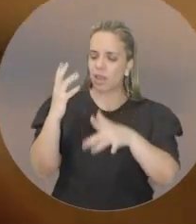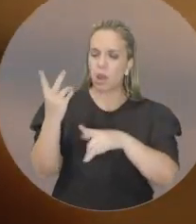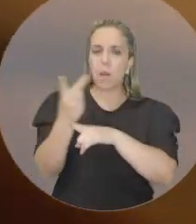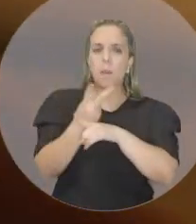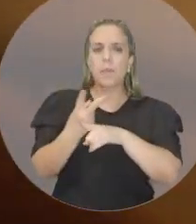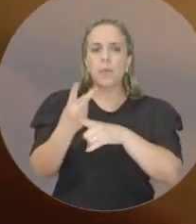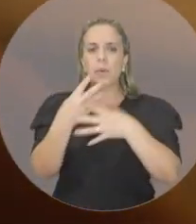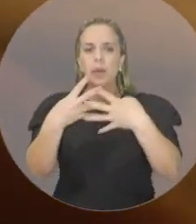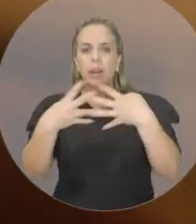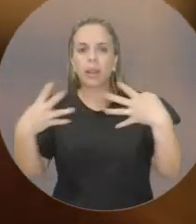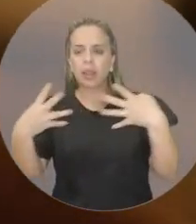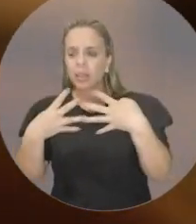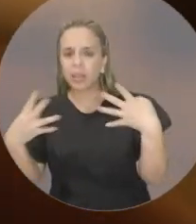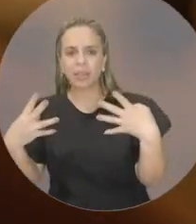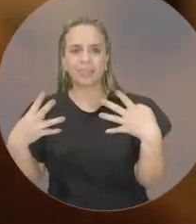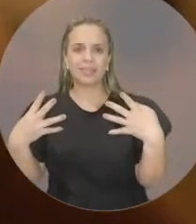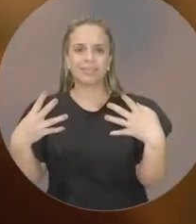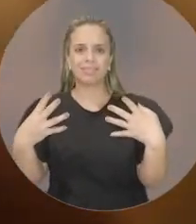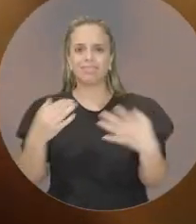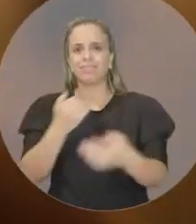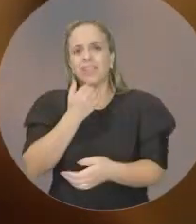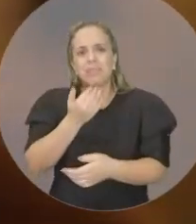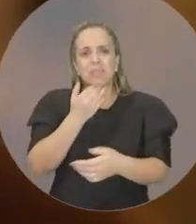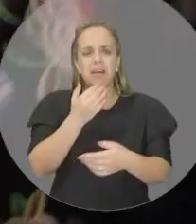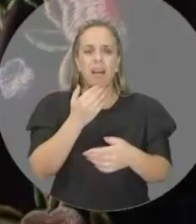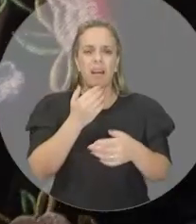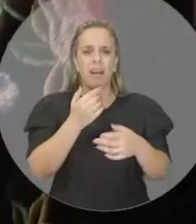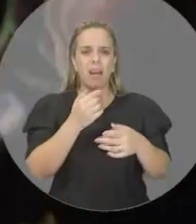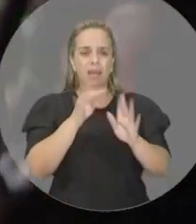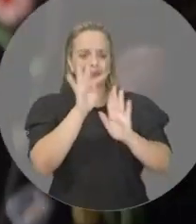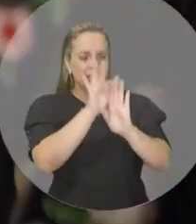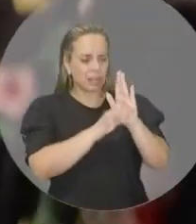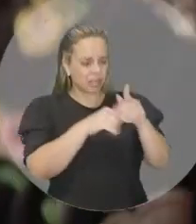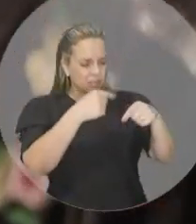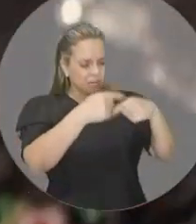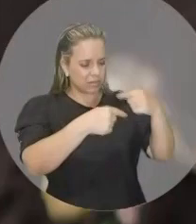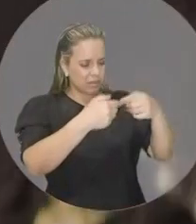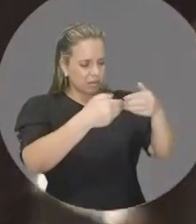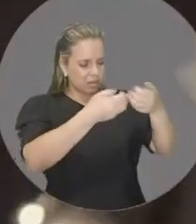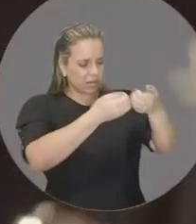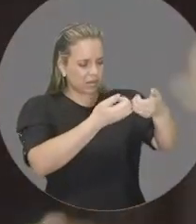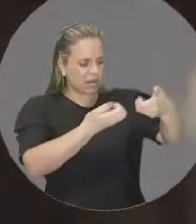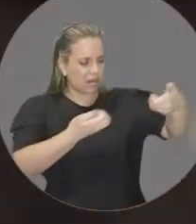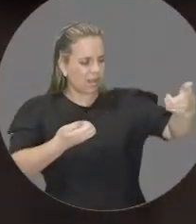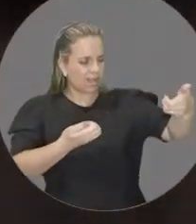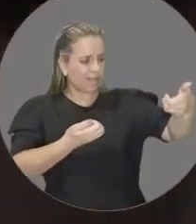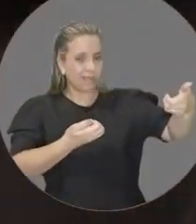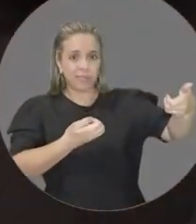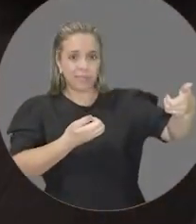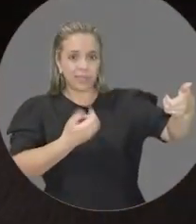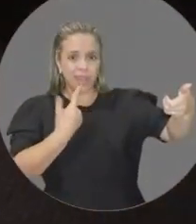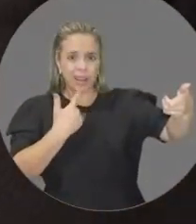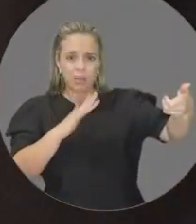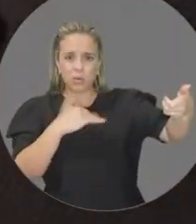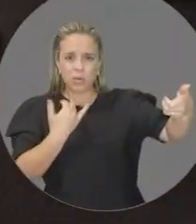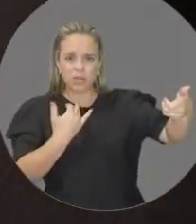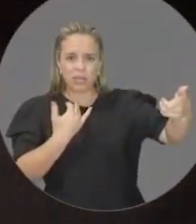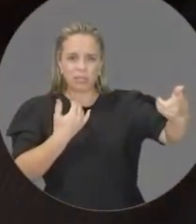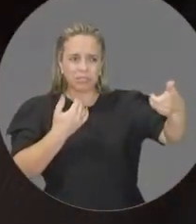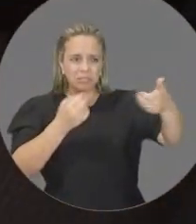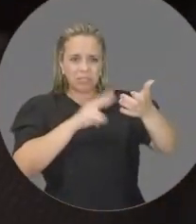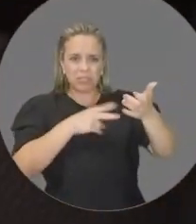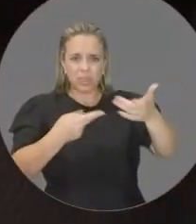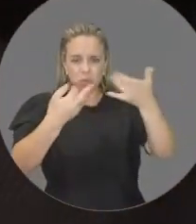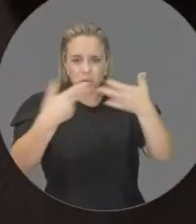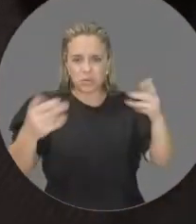de cercas. Inútil desenrolar pergaminhos. Uma língua morta não traduz nascimento algum. Estou